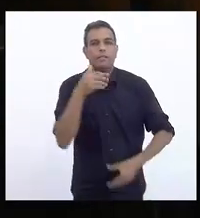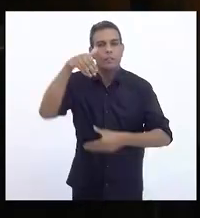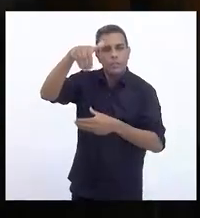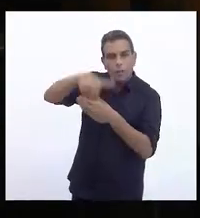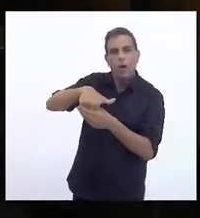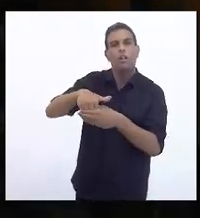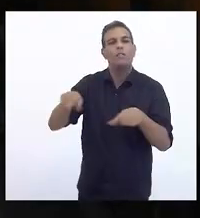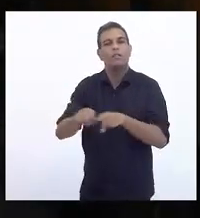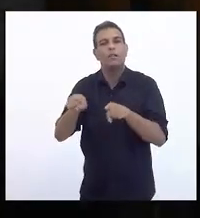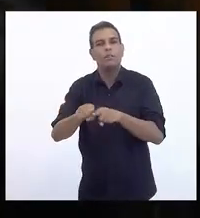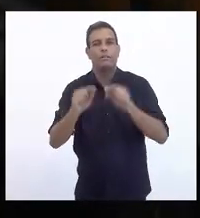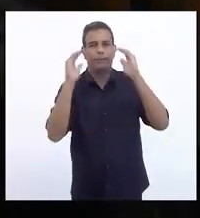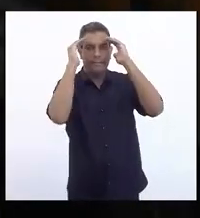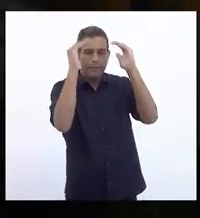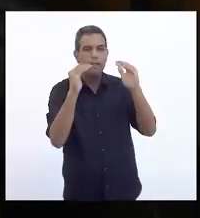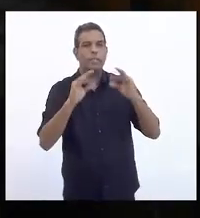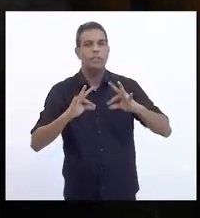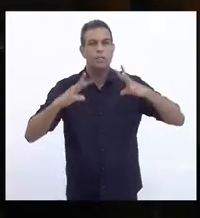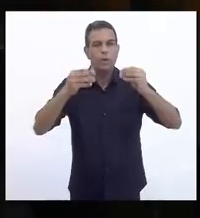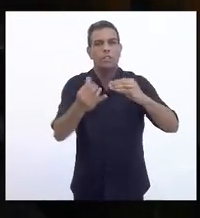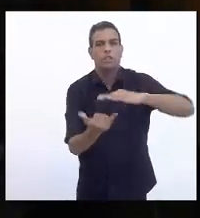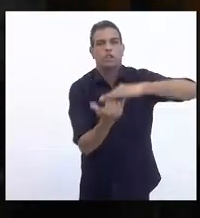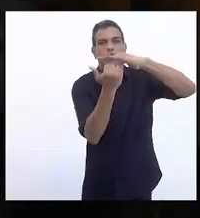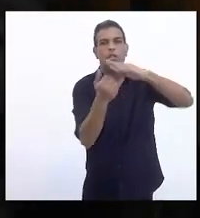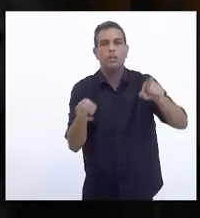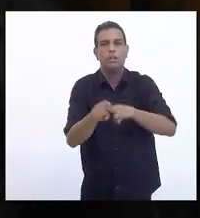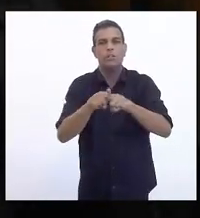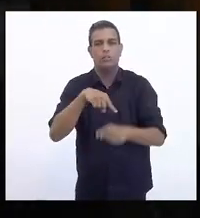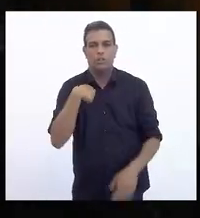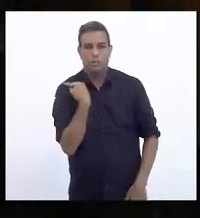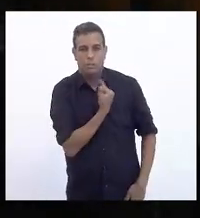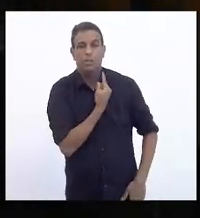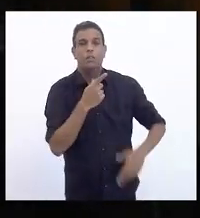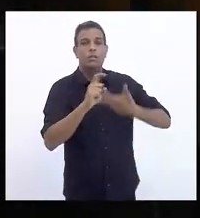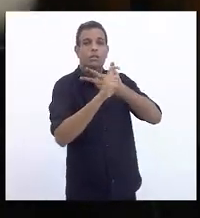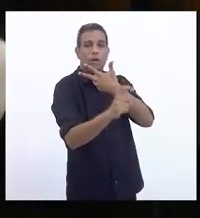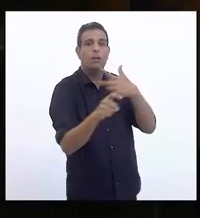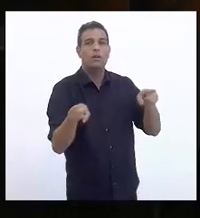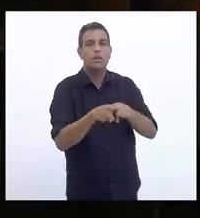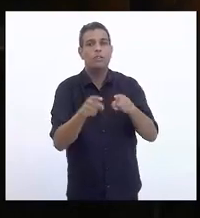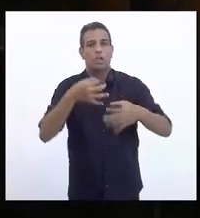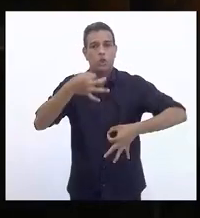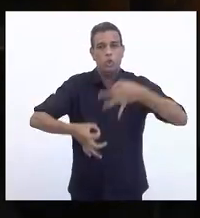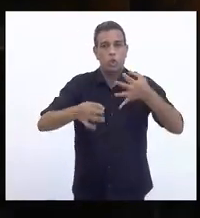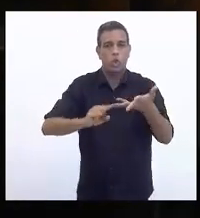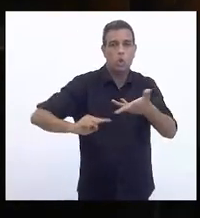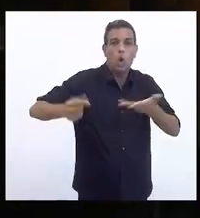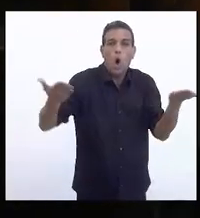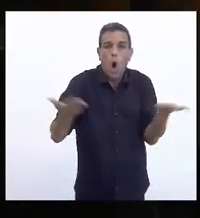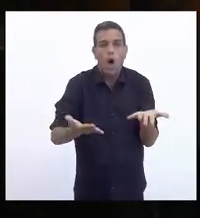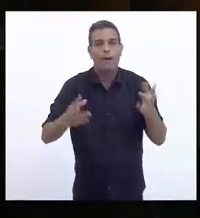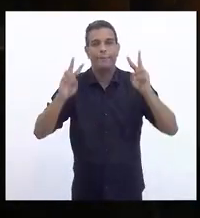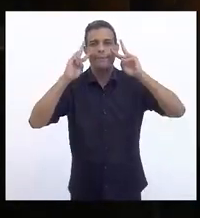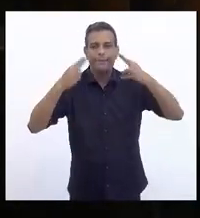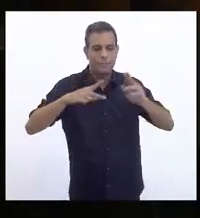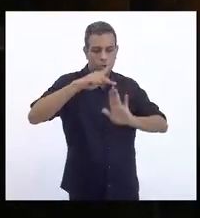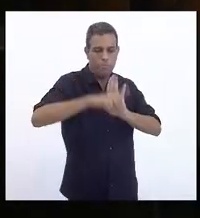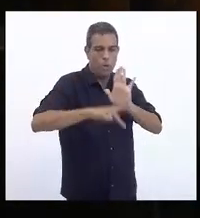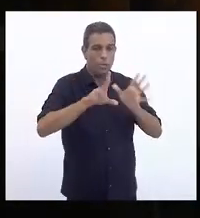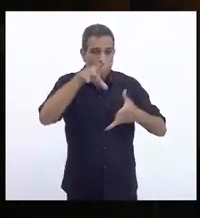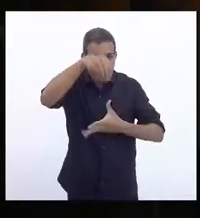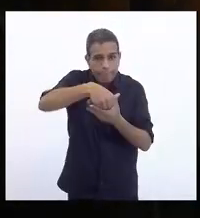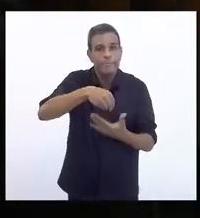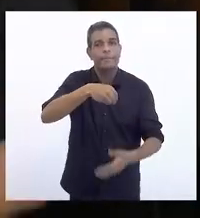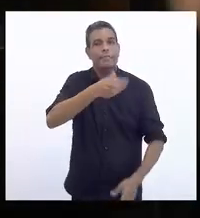legisla. A gente demonstra respeito pelas instituições quando a gente está no Poder Judiciário, na forma como a gente julga. Então, onde está o projeto do governador